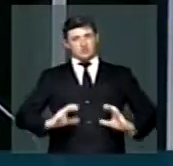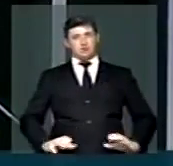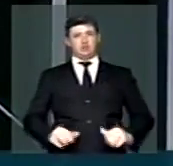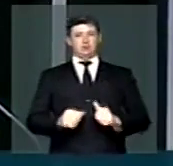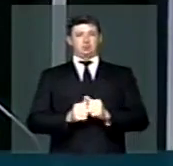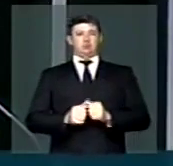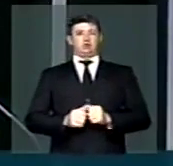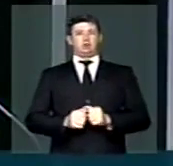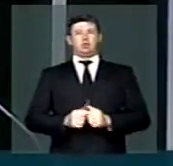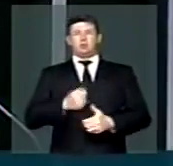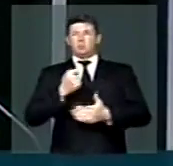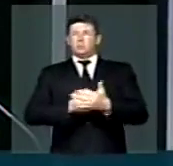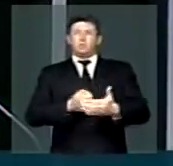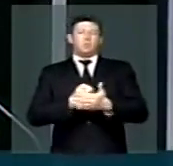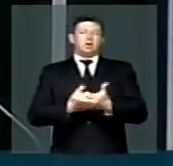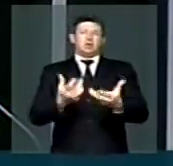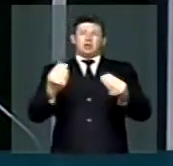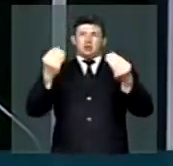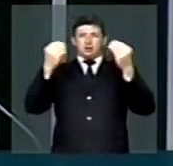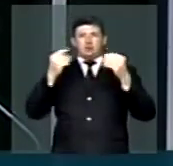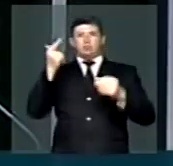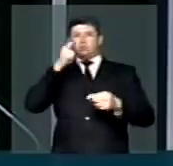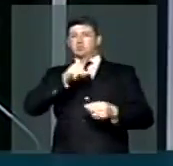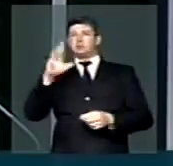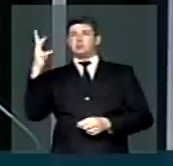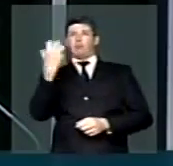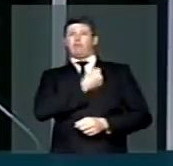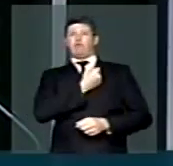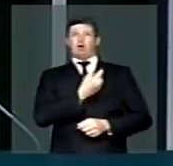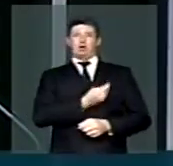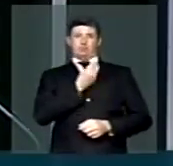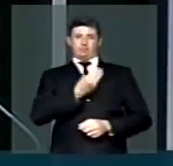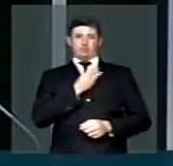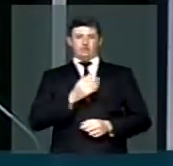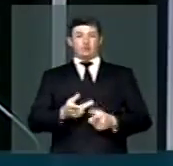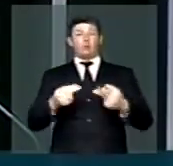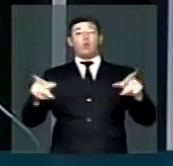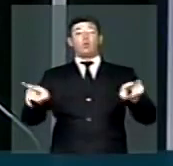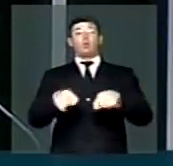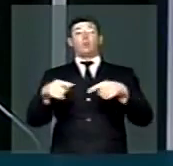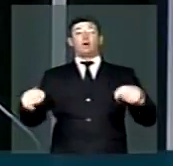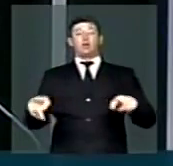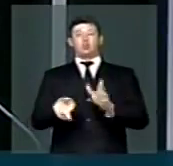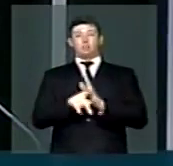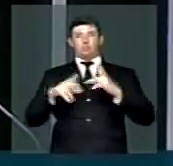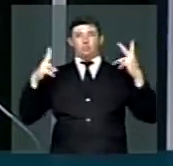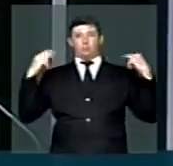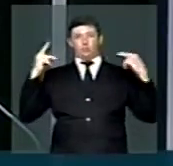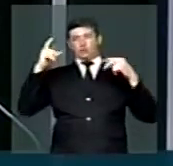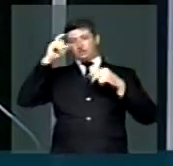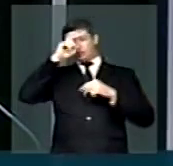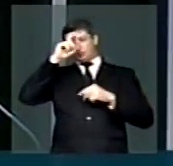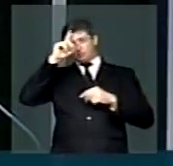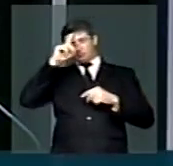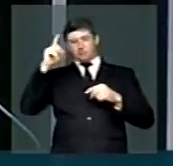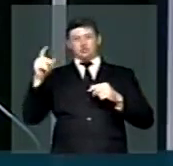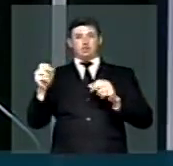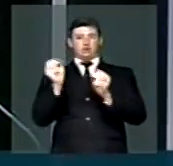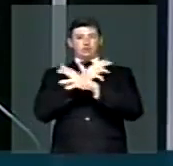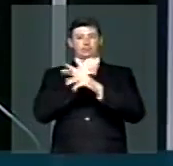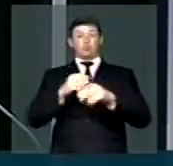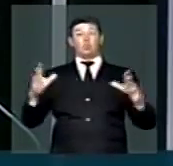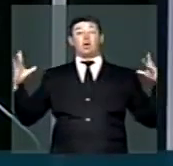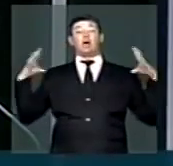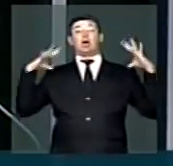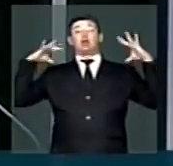que tanto lutam para salvar a vida. Como diz o hino dos nossos motoristas ambulância, os anjos